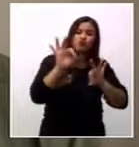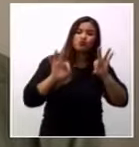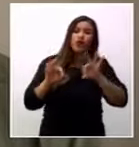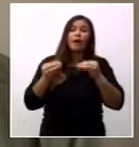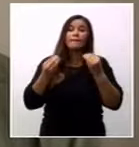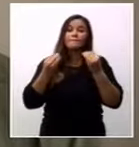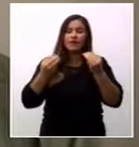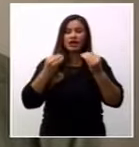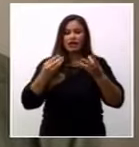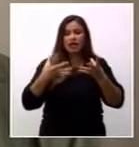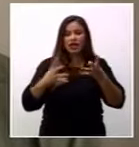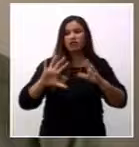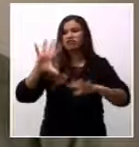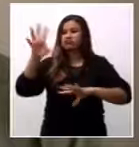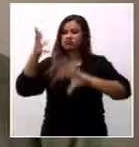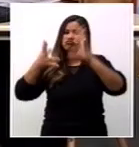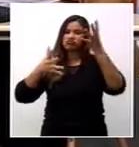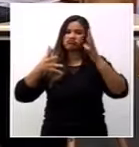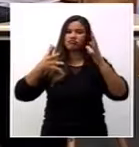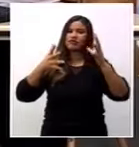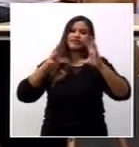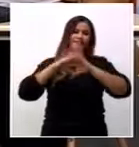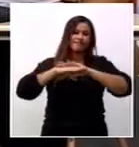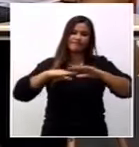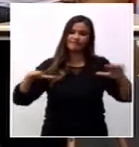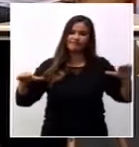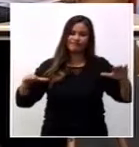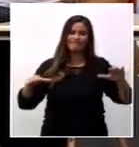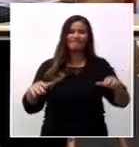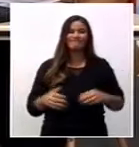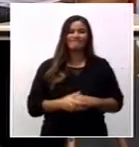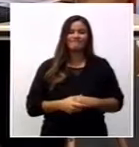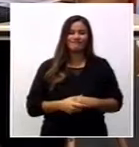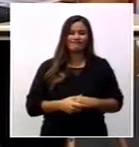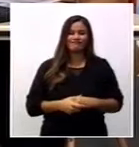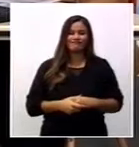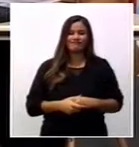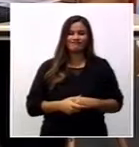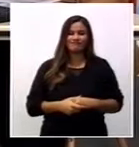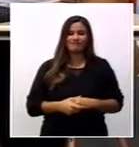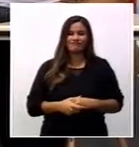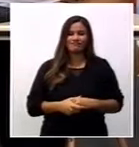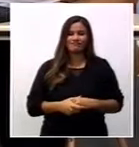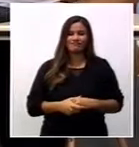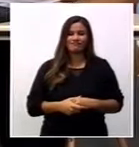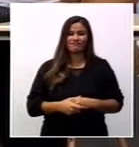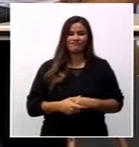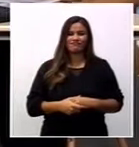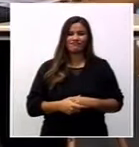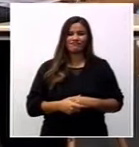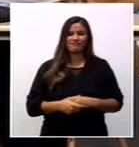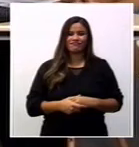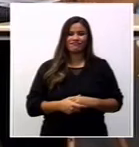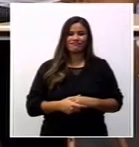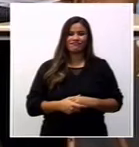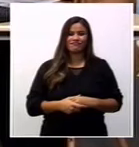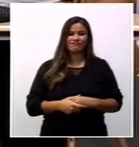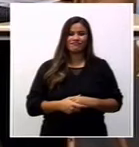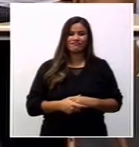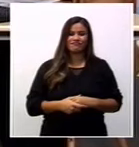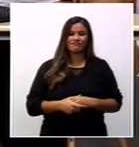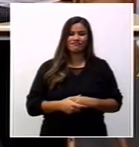não aconteça mais. Então, acho que era isso que eu queria falar. Muito obrigado. Até mais.